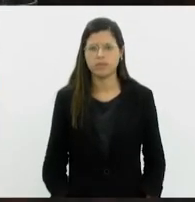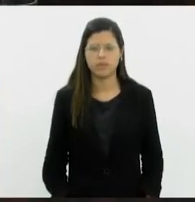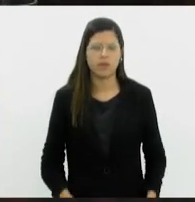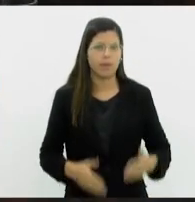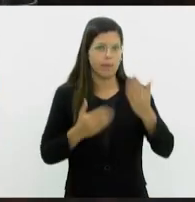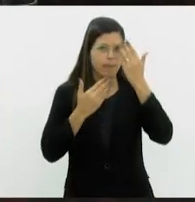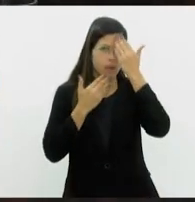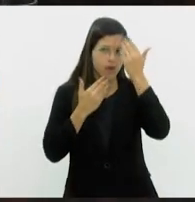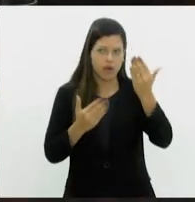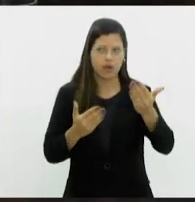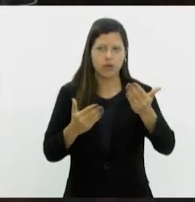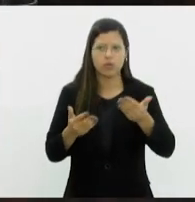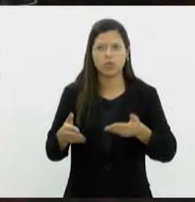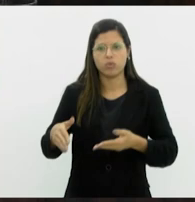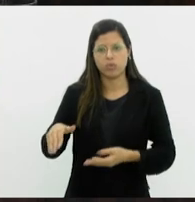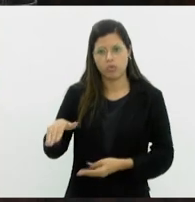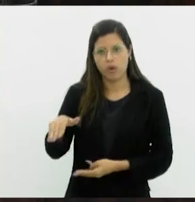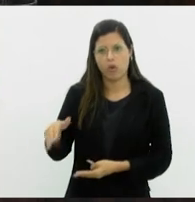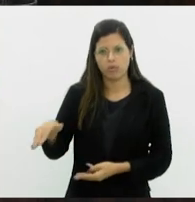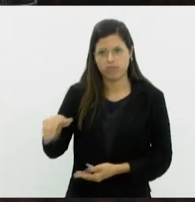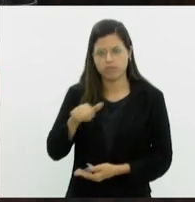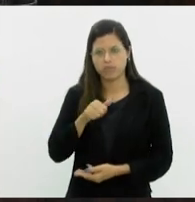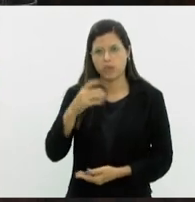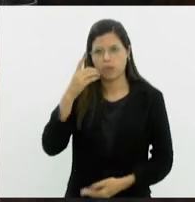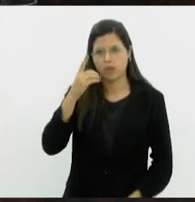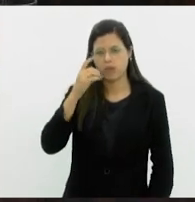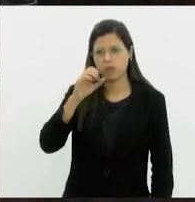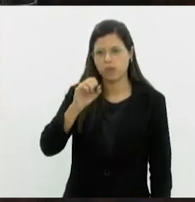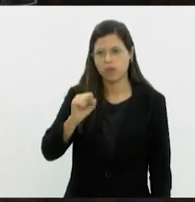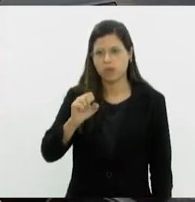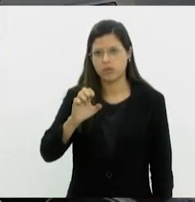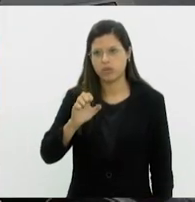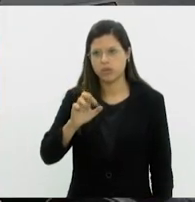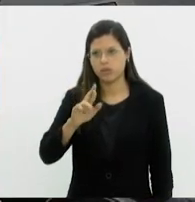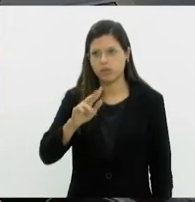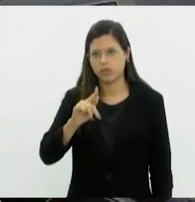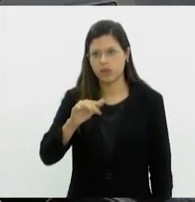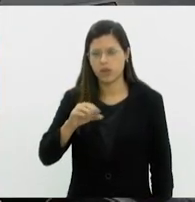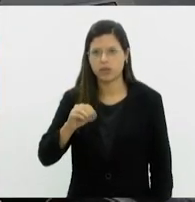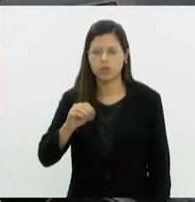Obrigado. Convoco o deputado Sérgio Fernandes para presidir.